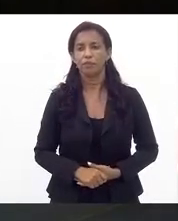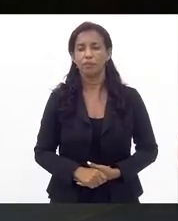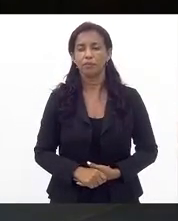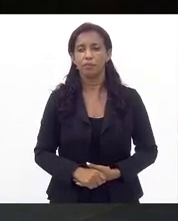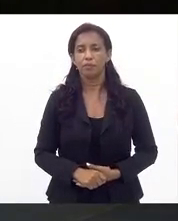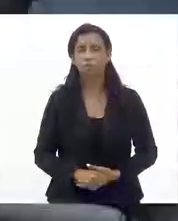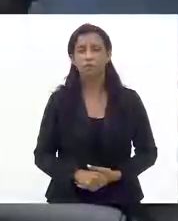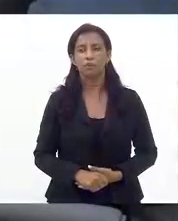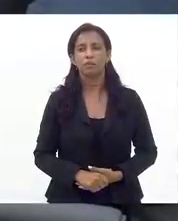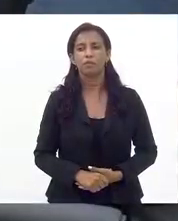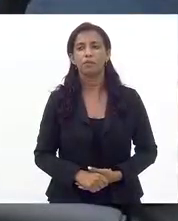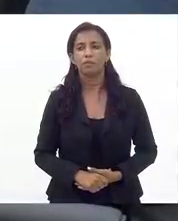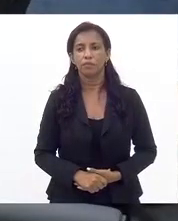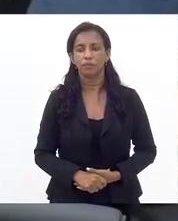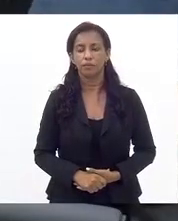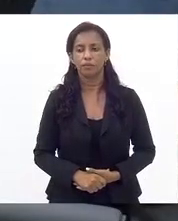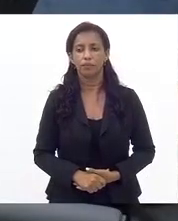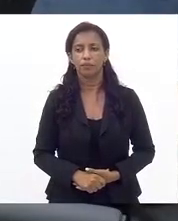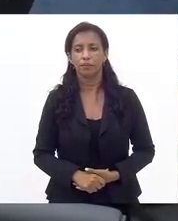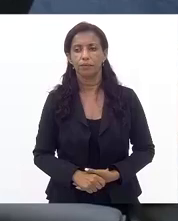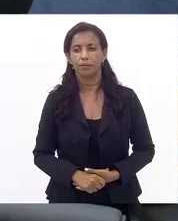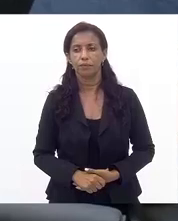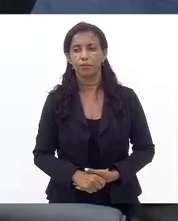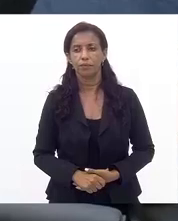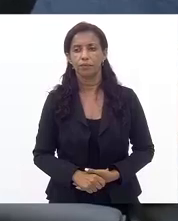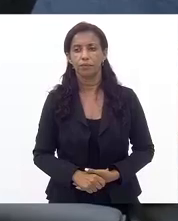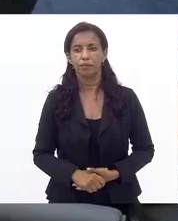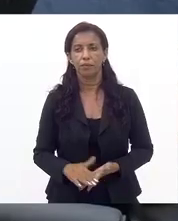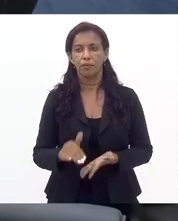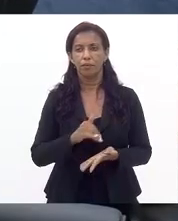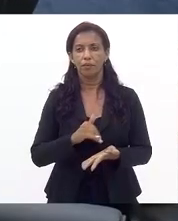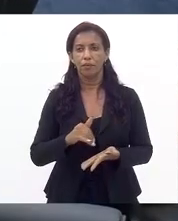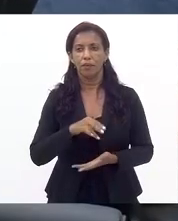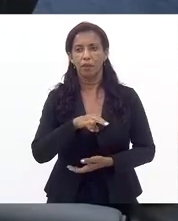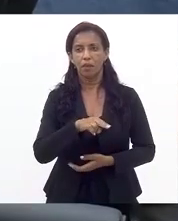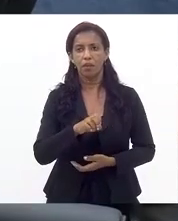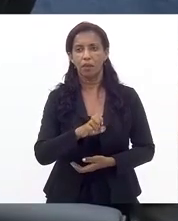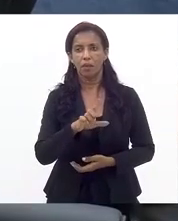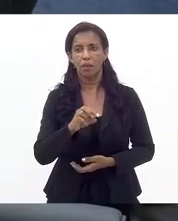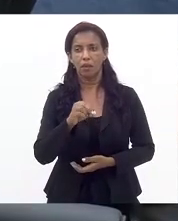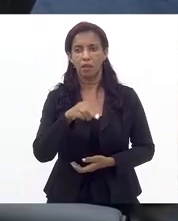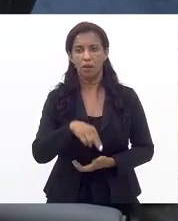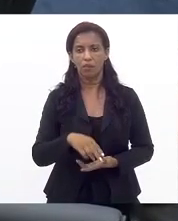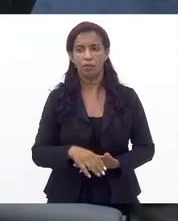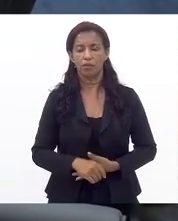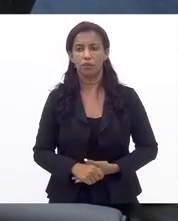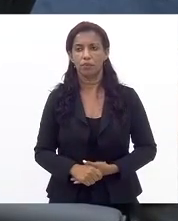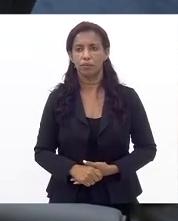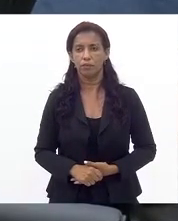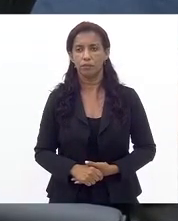o ok Deputado passar a palavra o secretário Nelson Rocha